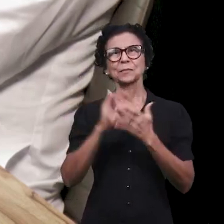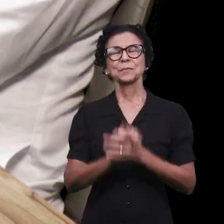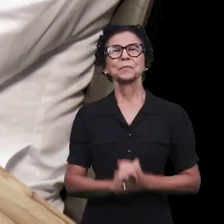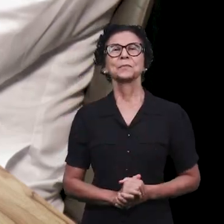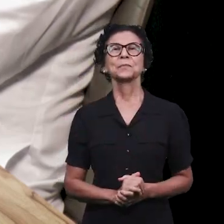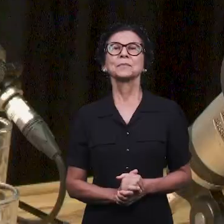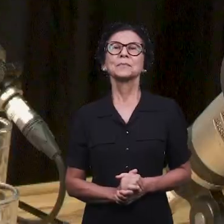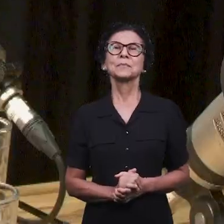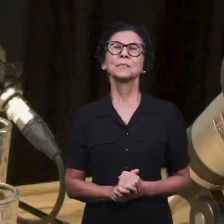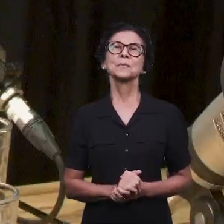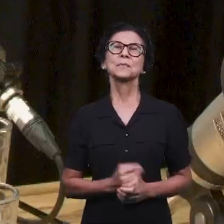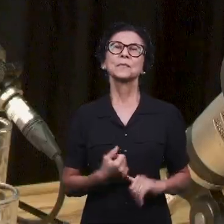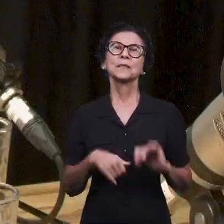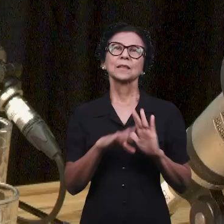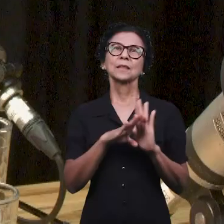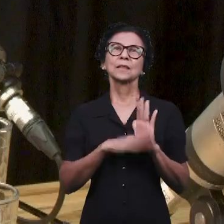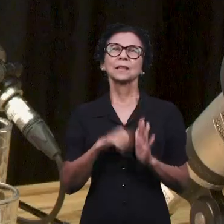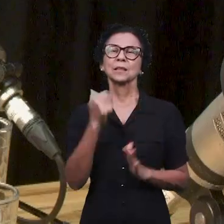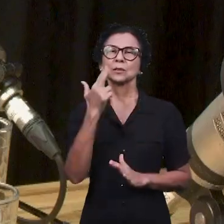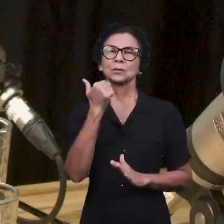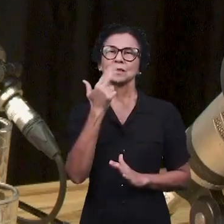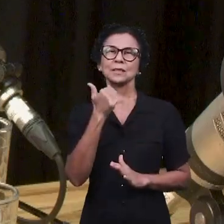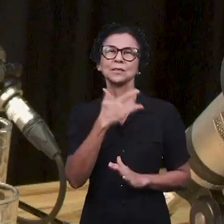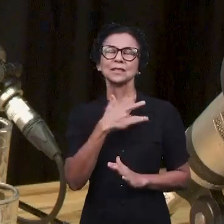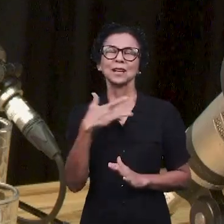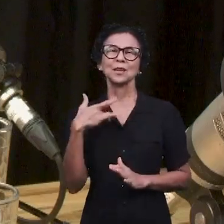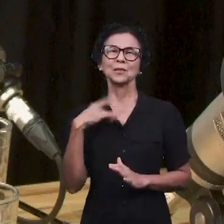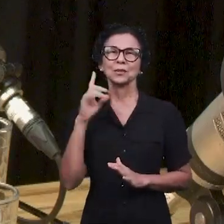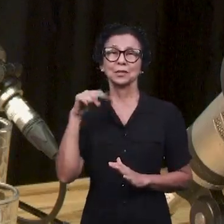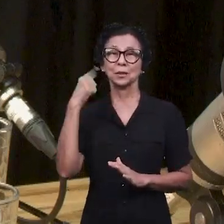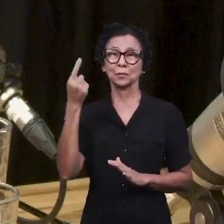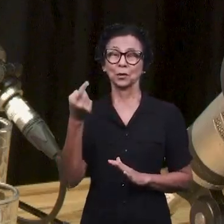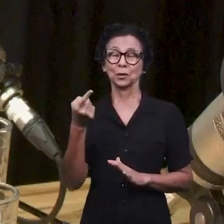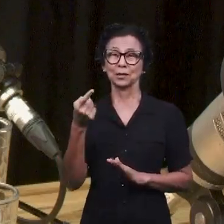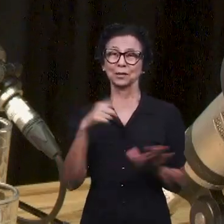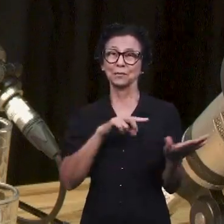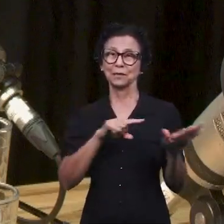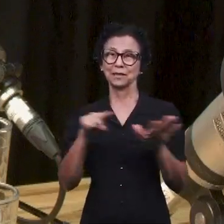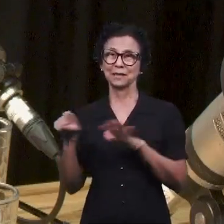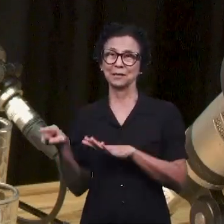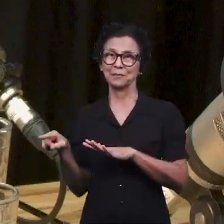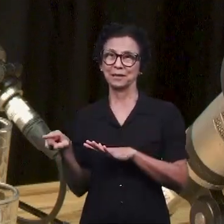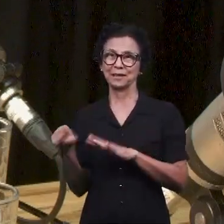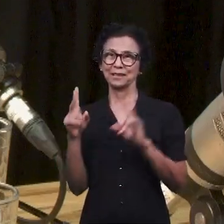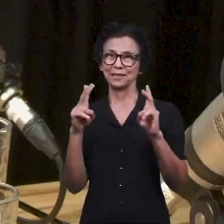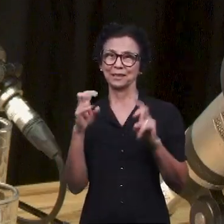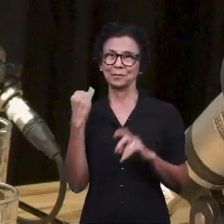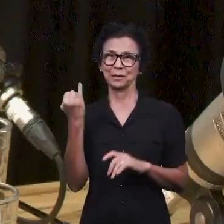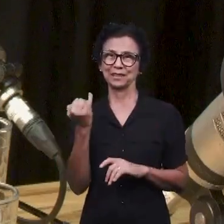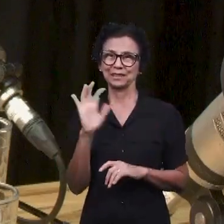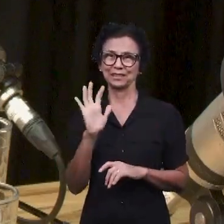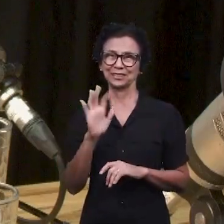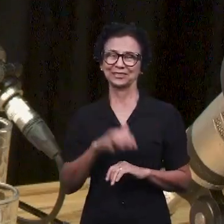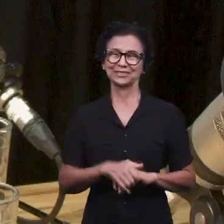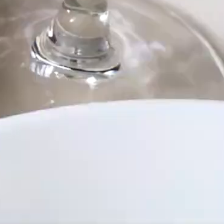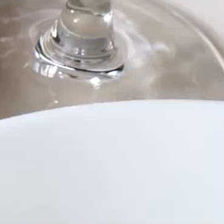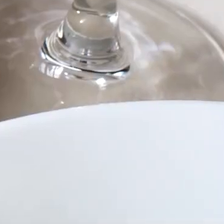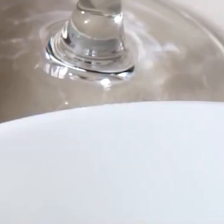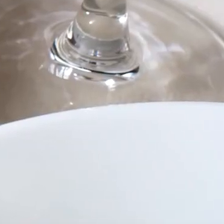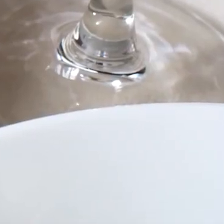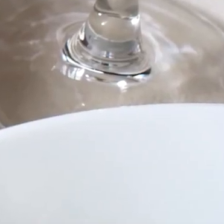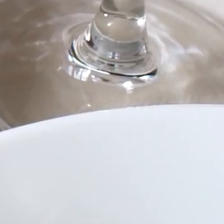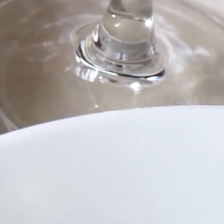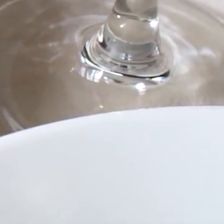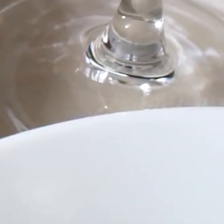doutor. E este foi mais um programa Nutrição e Saúde. Te aguardo na semana que vem para mais um tema relevante. Até mais!